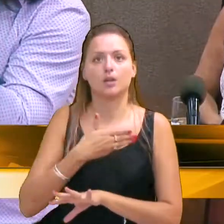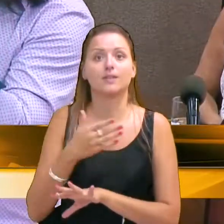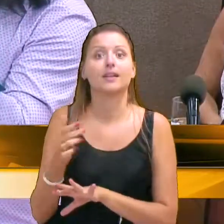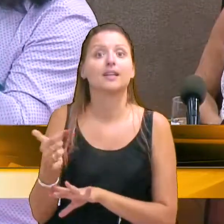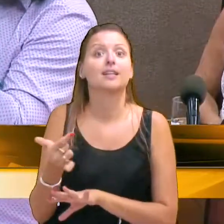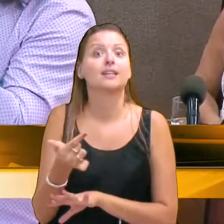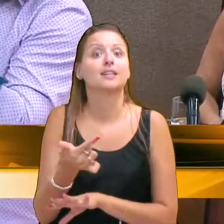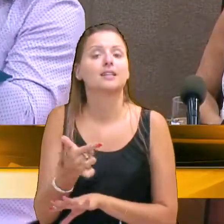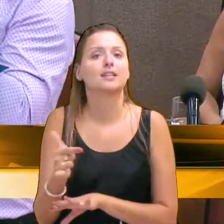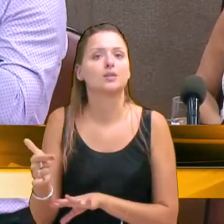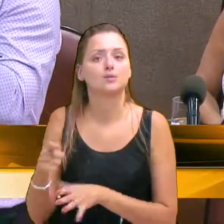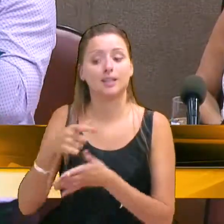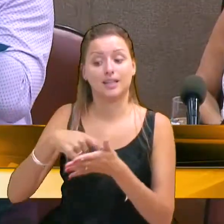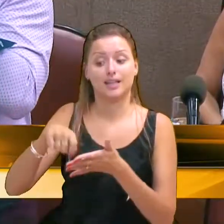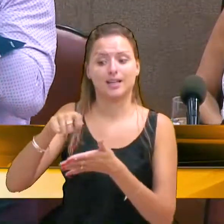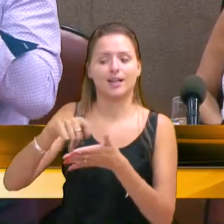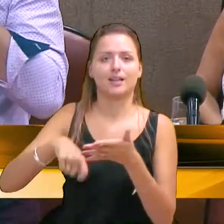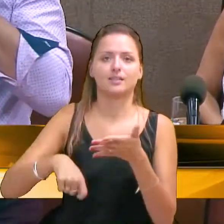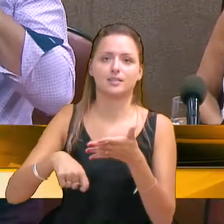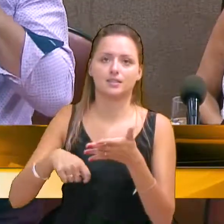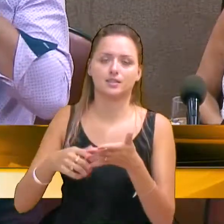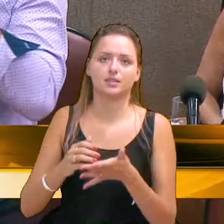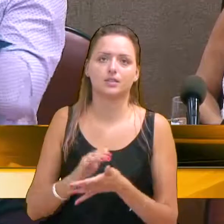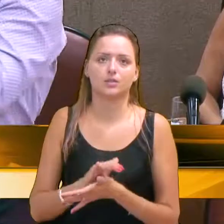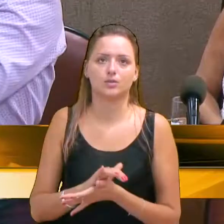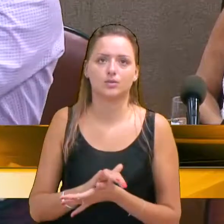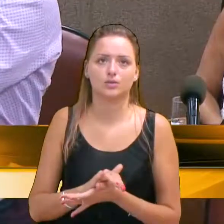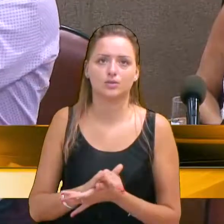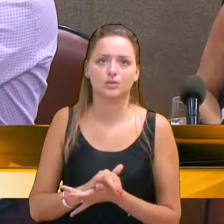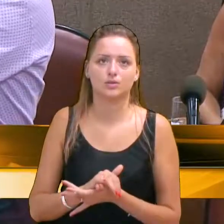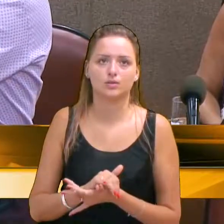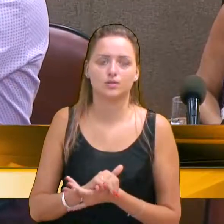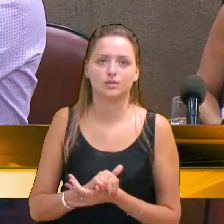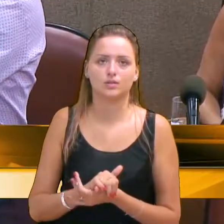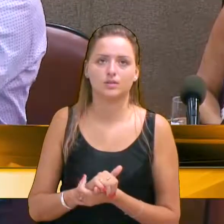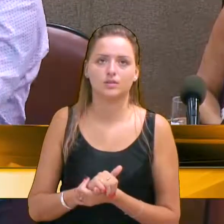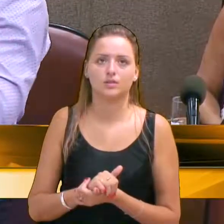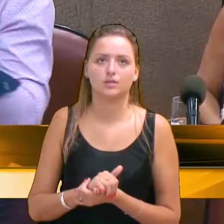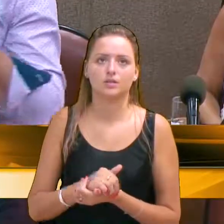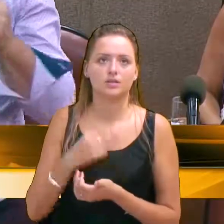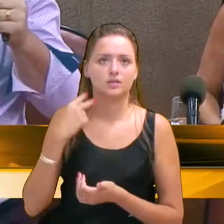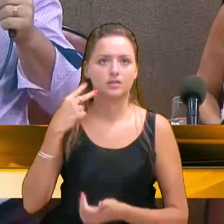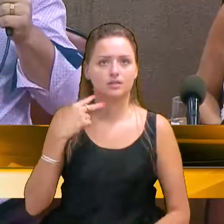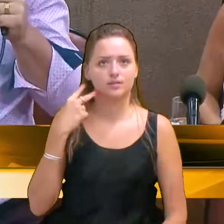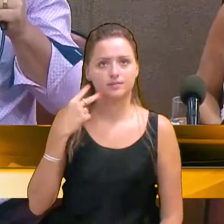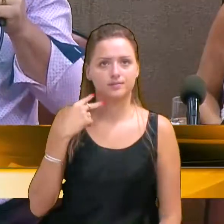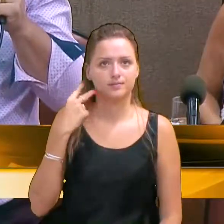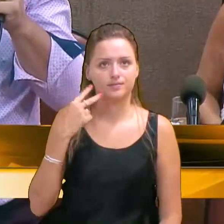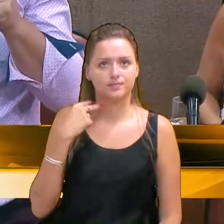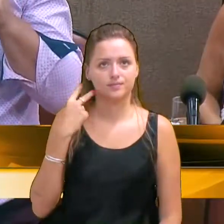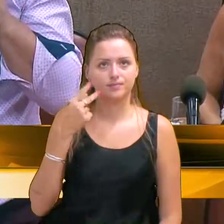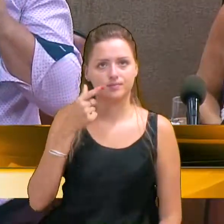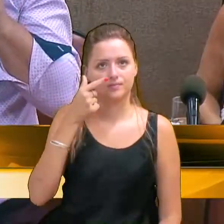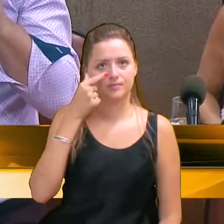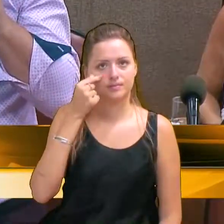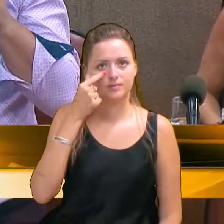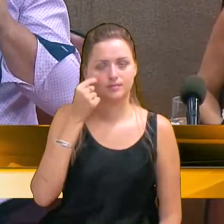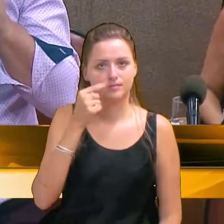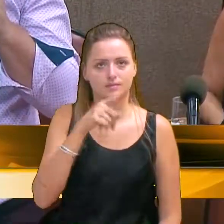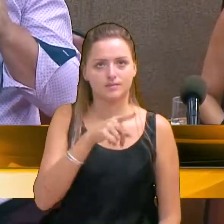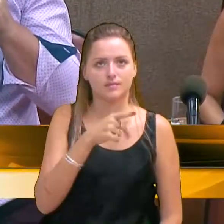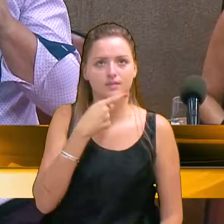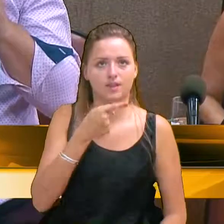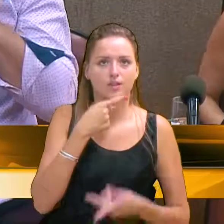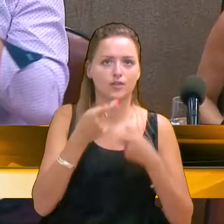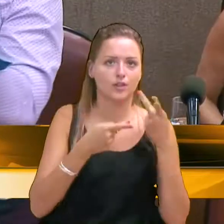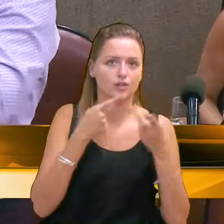existe, talvez, assinatura. Ó, eu estava falando, o vereador Fris falou aqui, o tempo todo eu